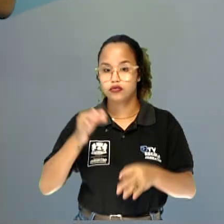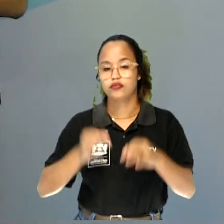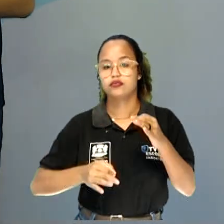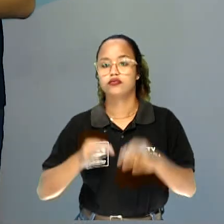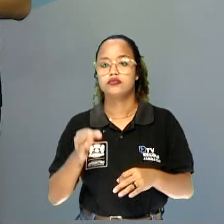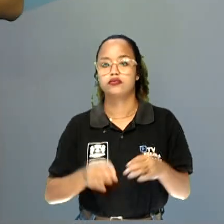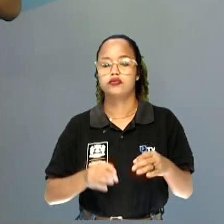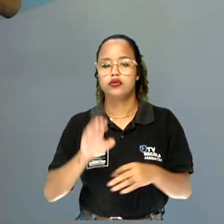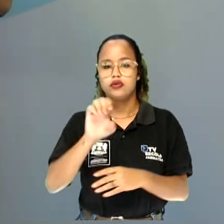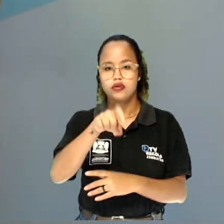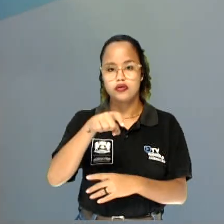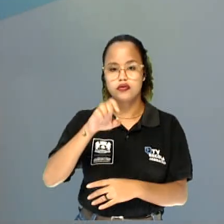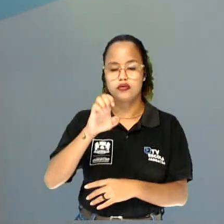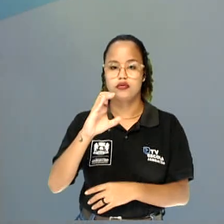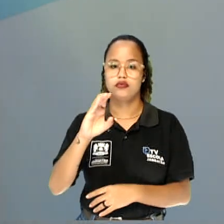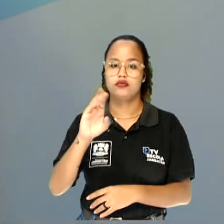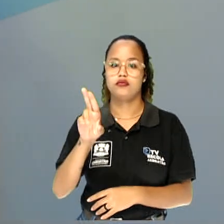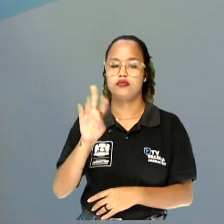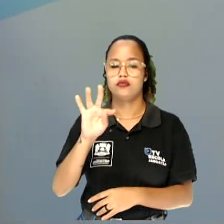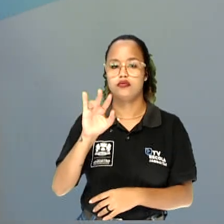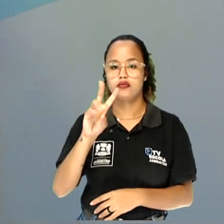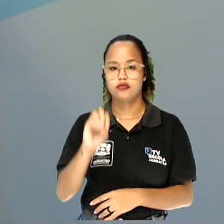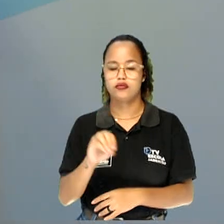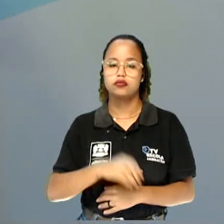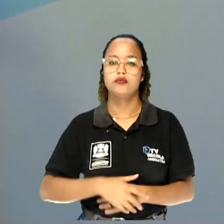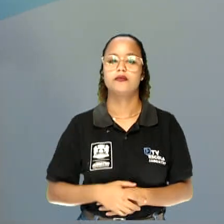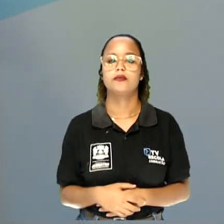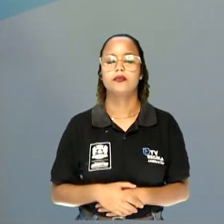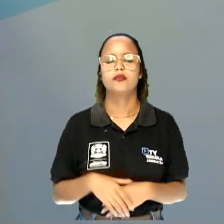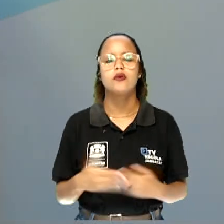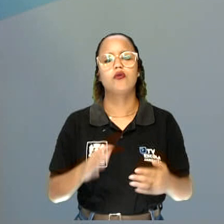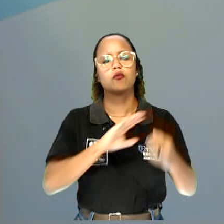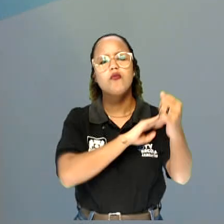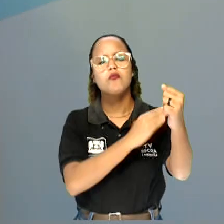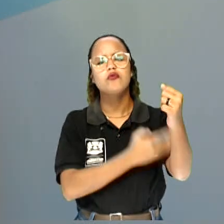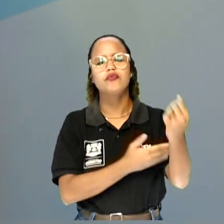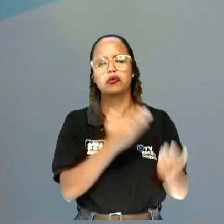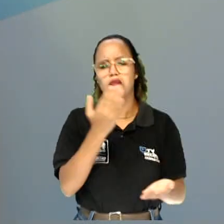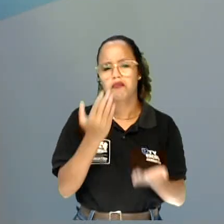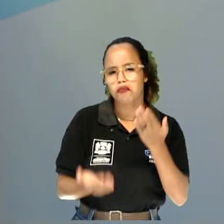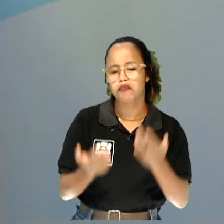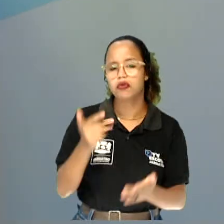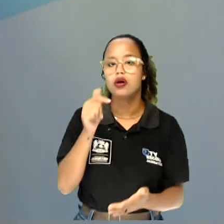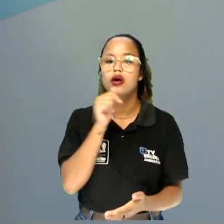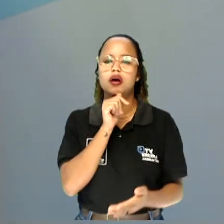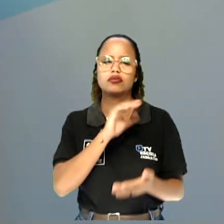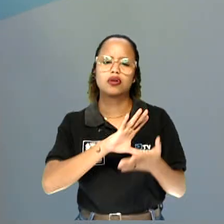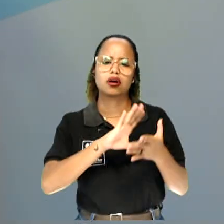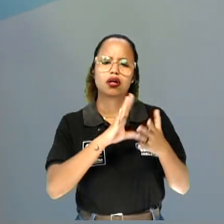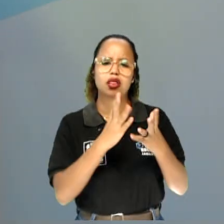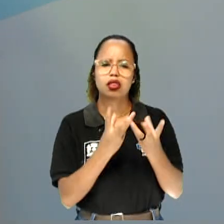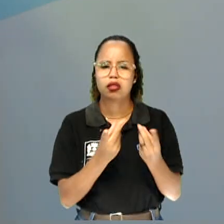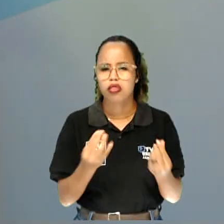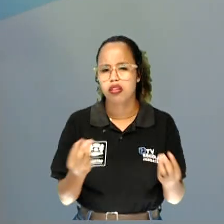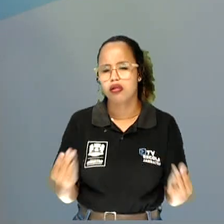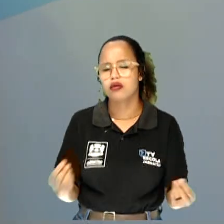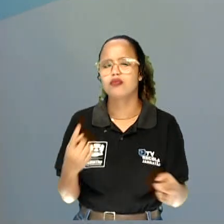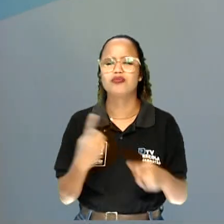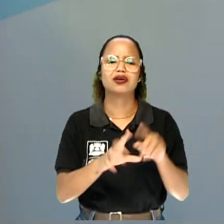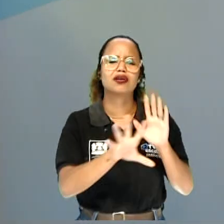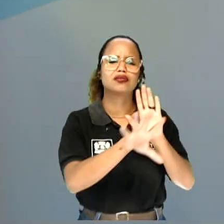judiciário, certo? O poder moderador havia ficado extinto, porque o poder moderador era símbolo